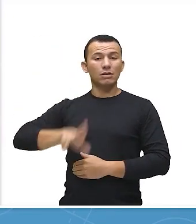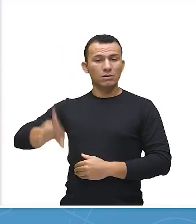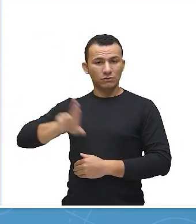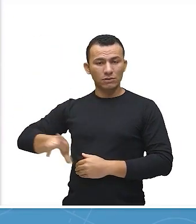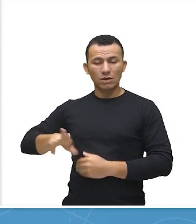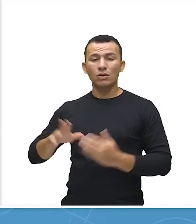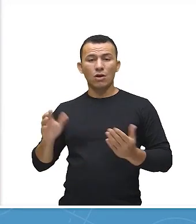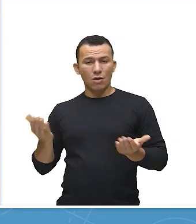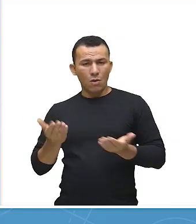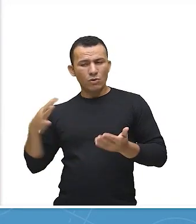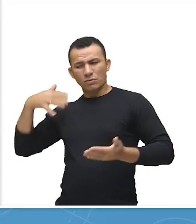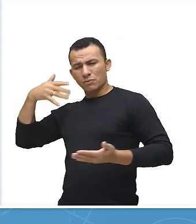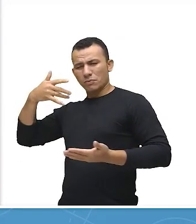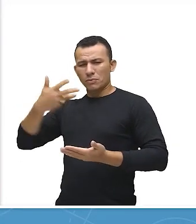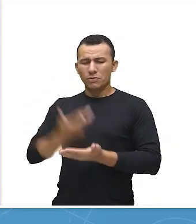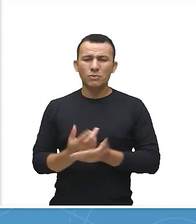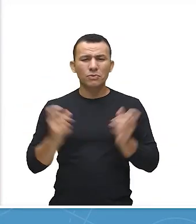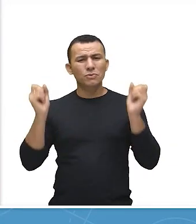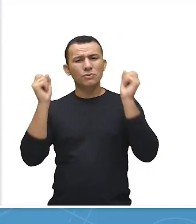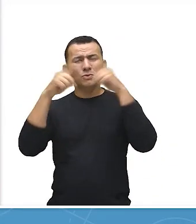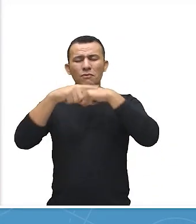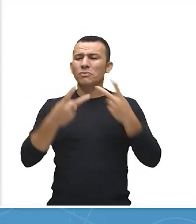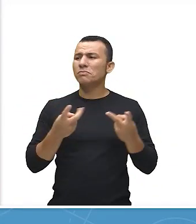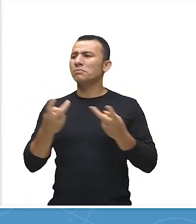cânticos litúrgicos vocais de transmissão oral fazem